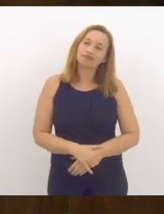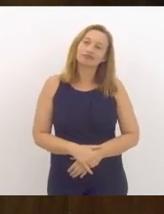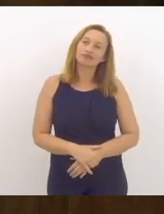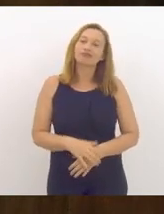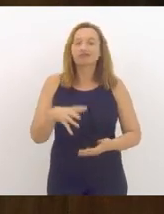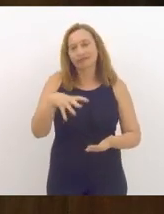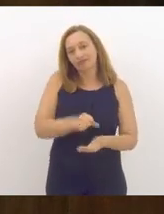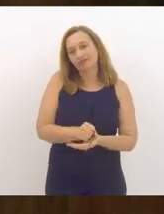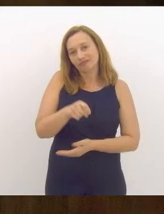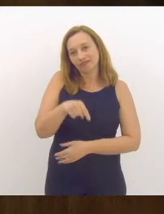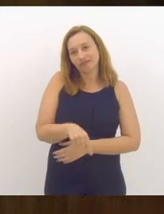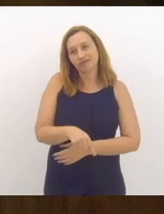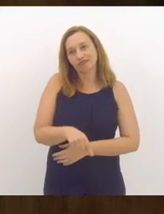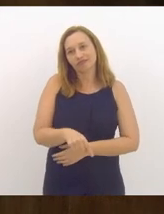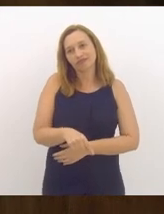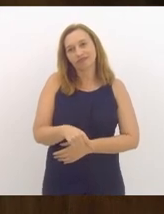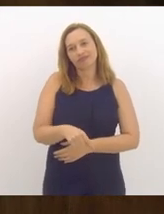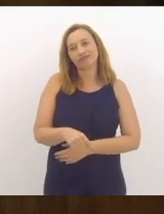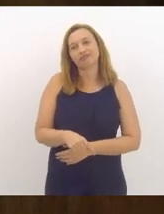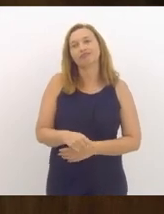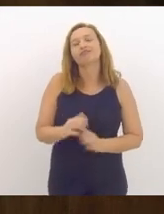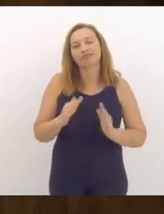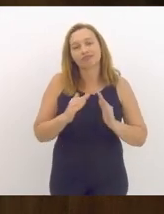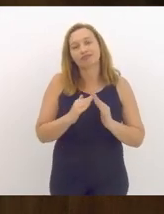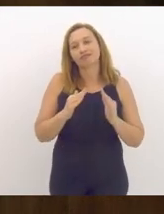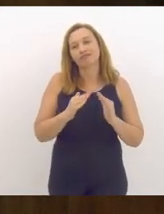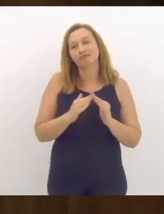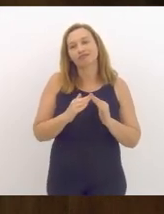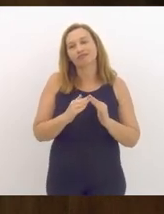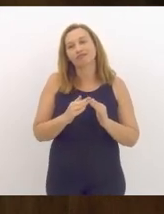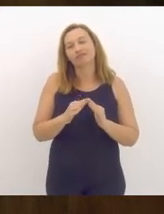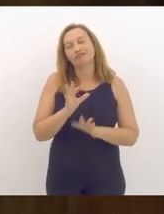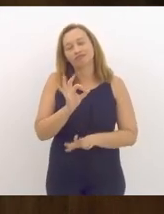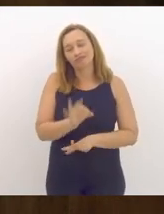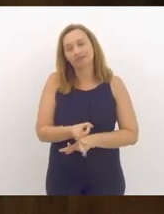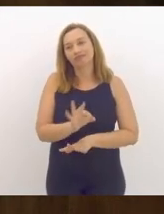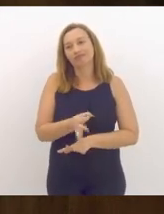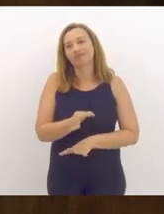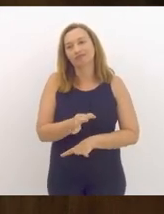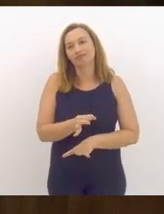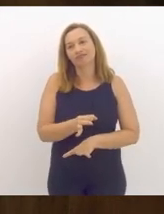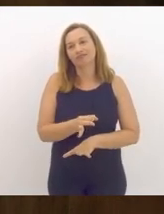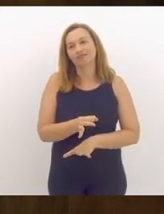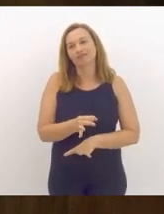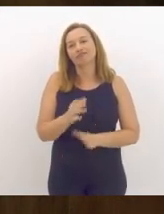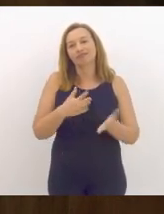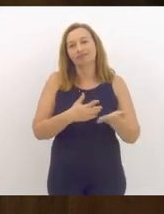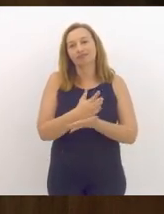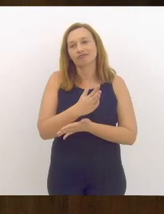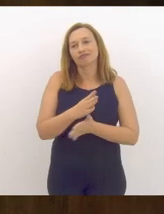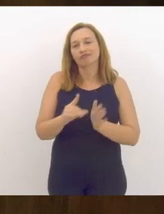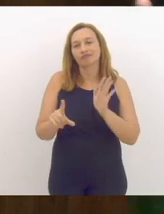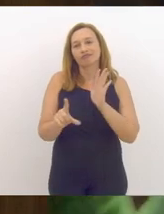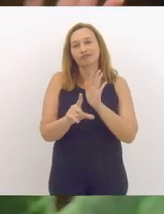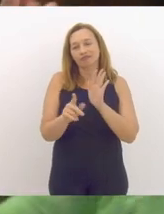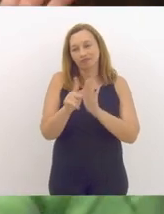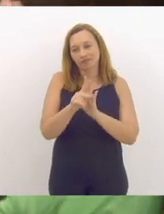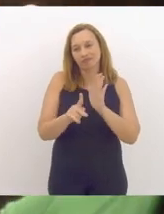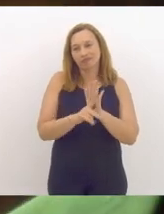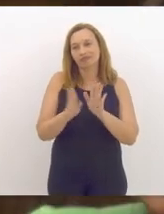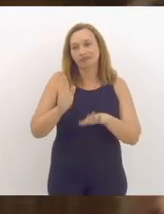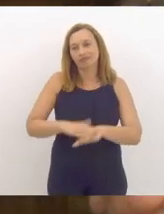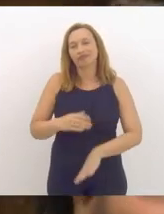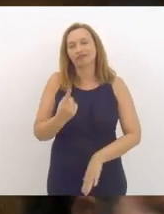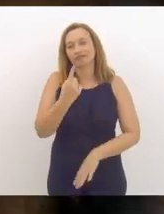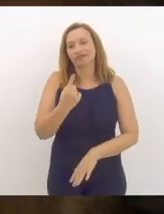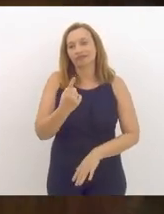deixar registrado aqui para os anais dessa casa e tenho certeza que aprovaremos esse projeto, mais um,